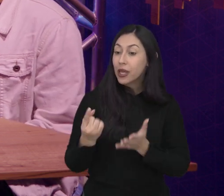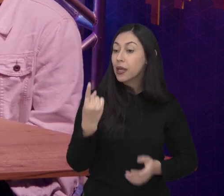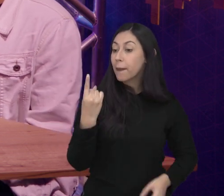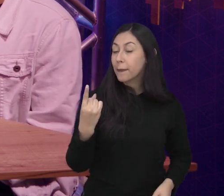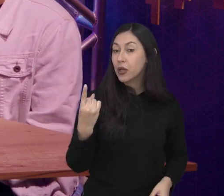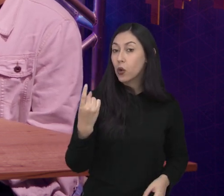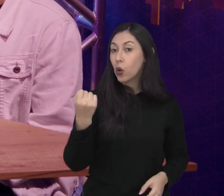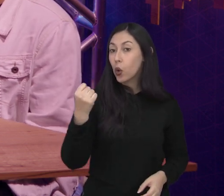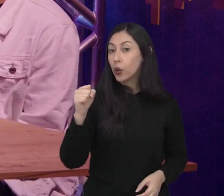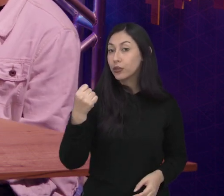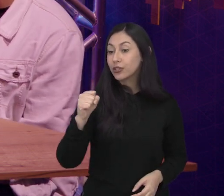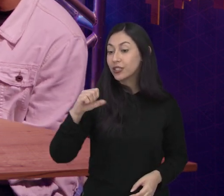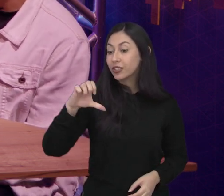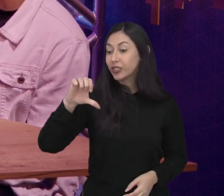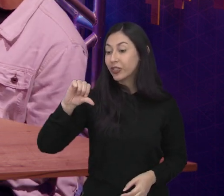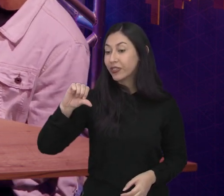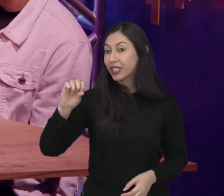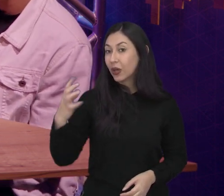em